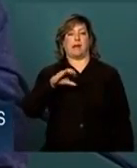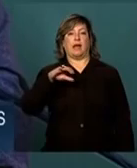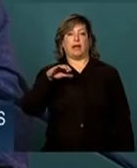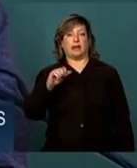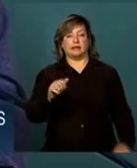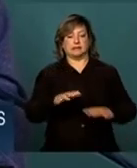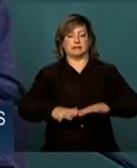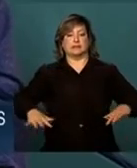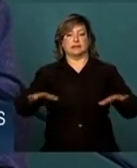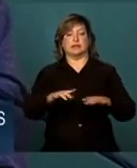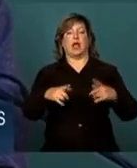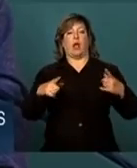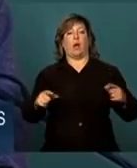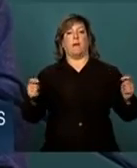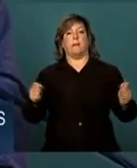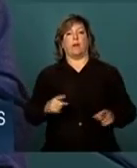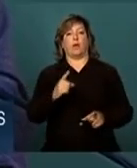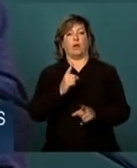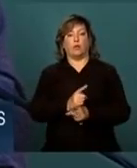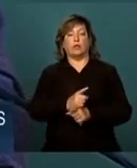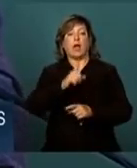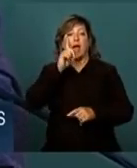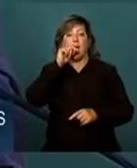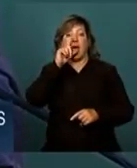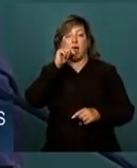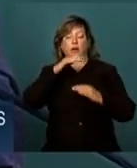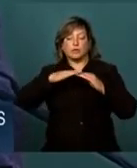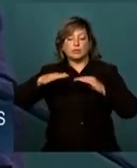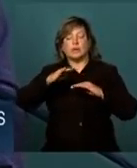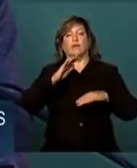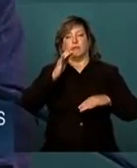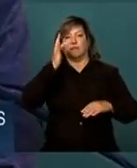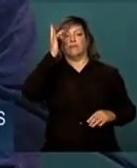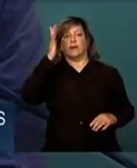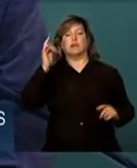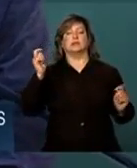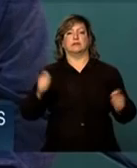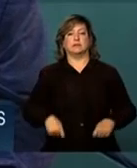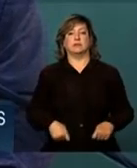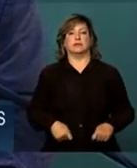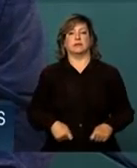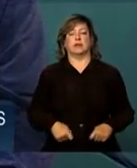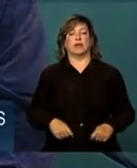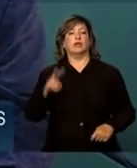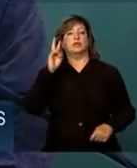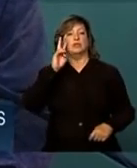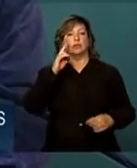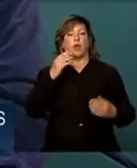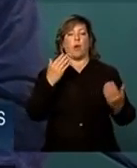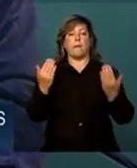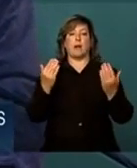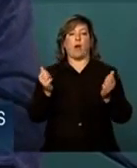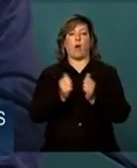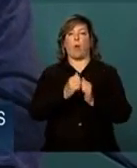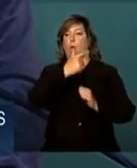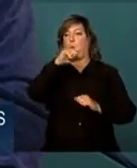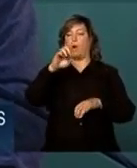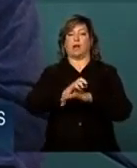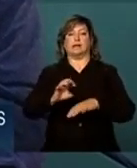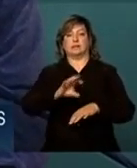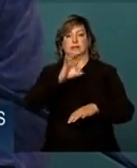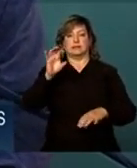sedimentar, onde pode se encontrar água subterrânea com uma certa facilidade em relação aos outros estados nordestinos, ele